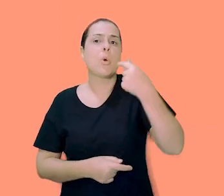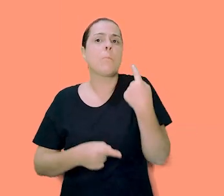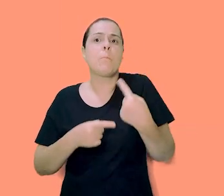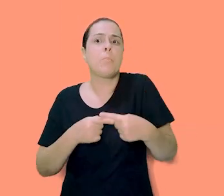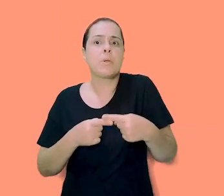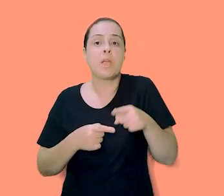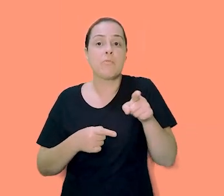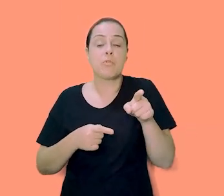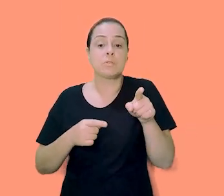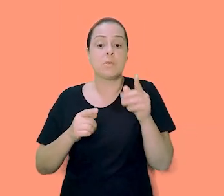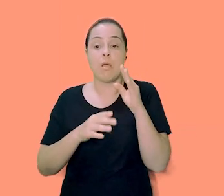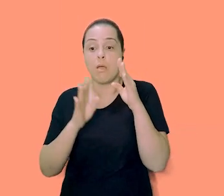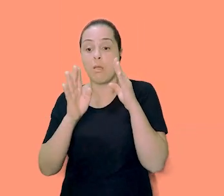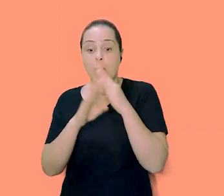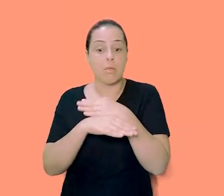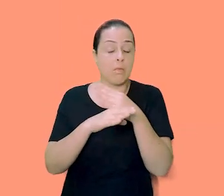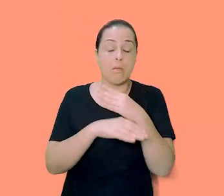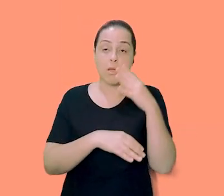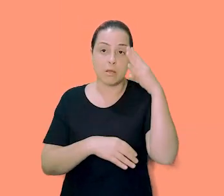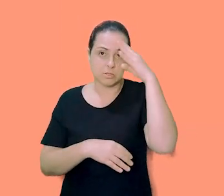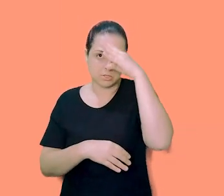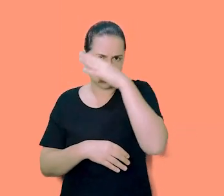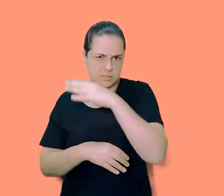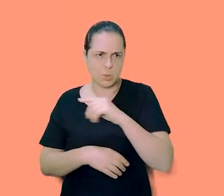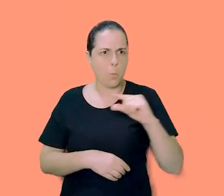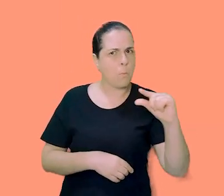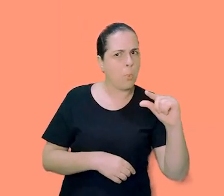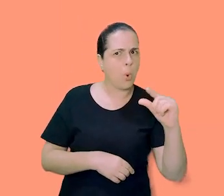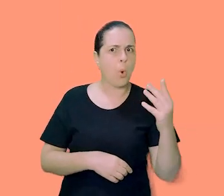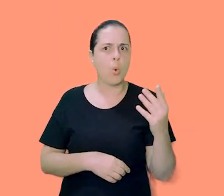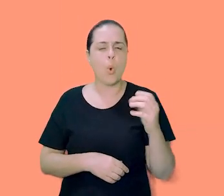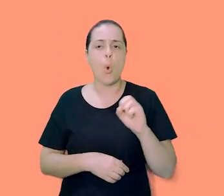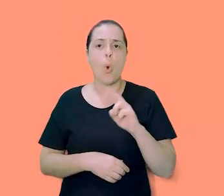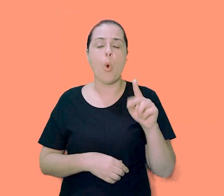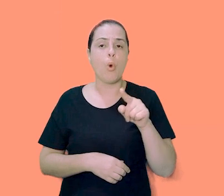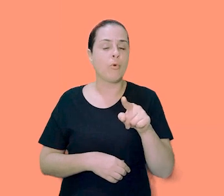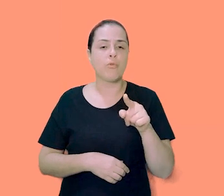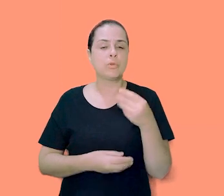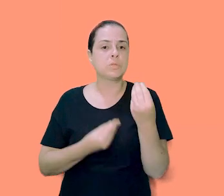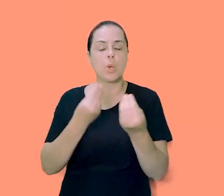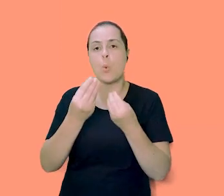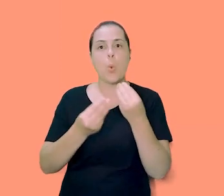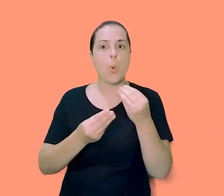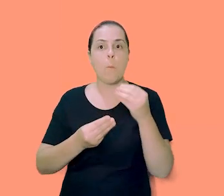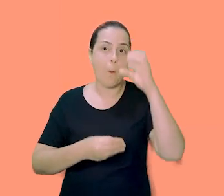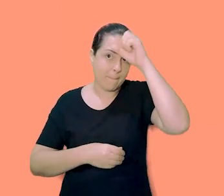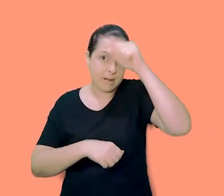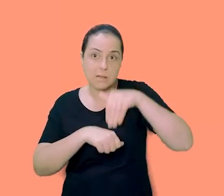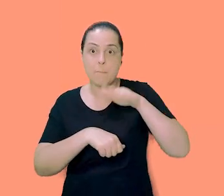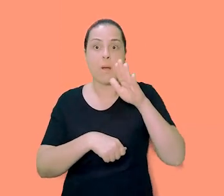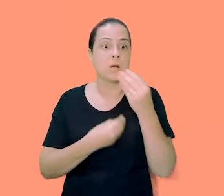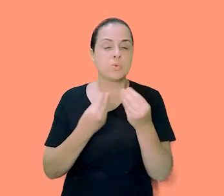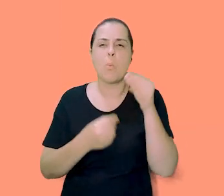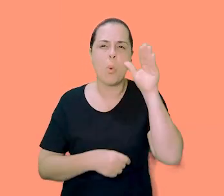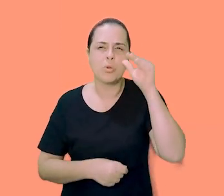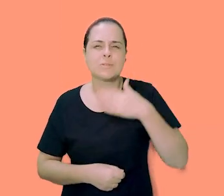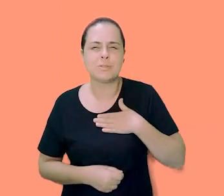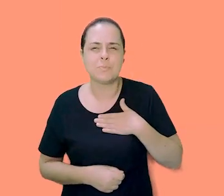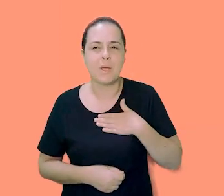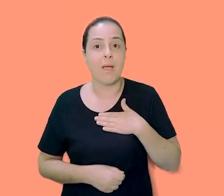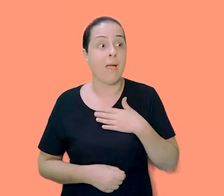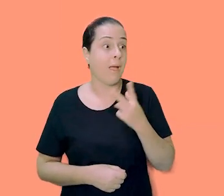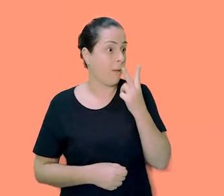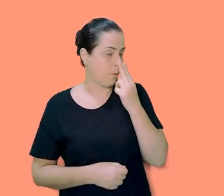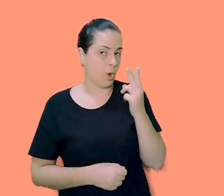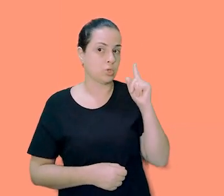menos distração ou mais atenção sua ao aprender? Só de curiosa, assim. Então, eu